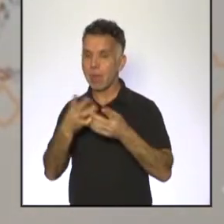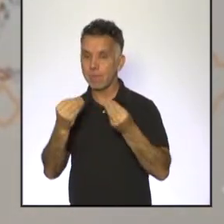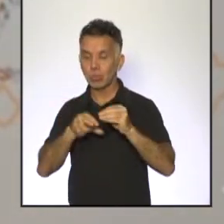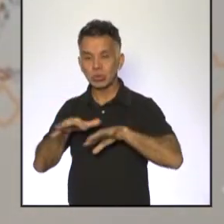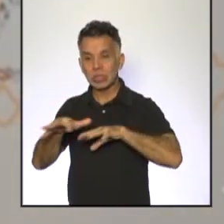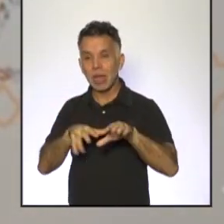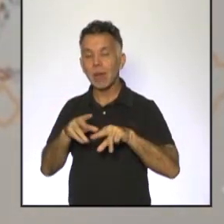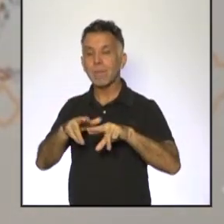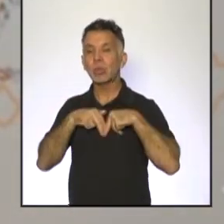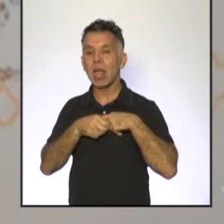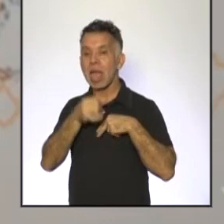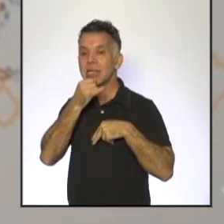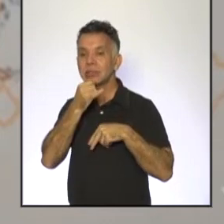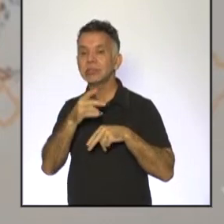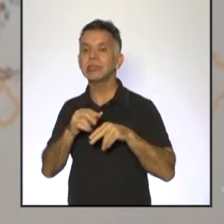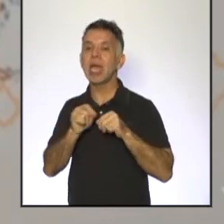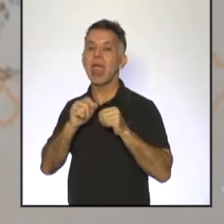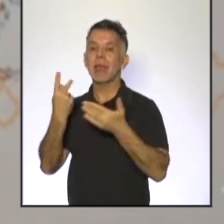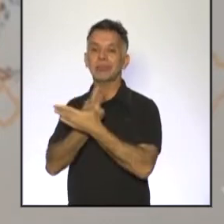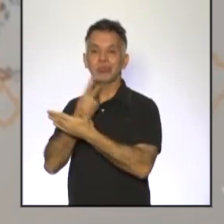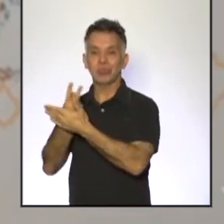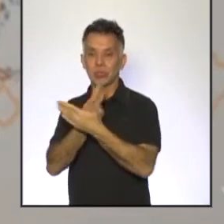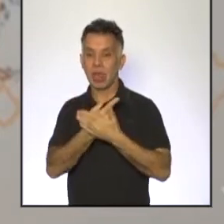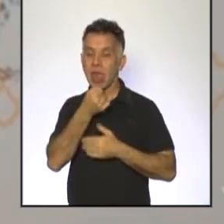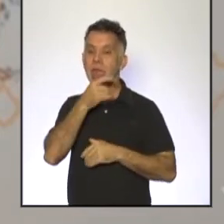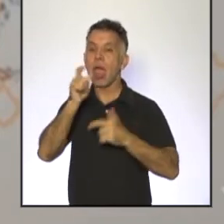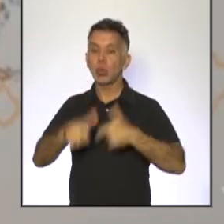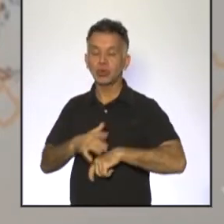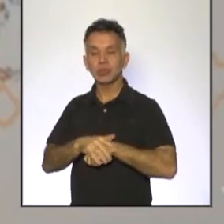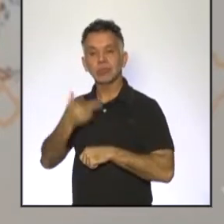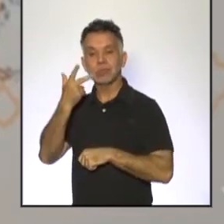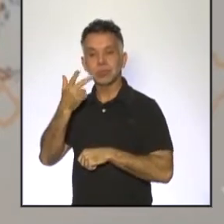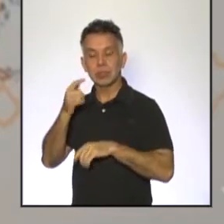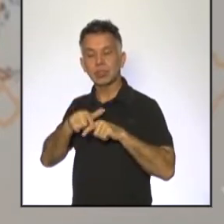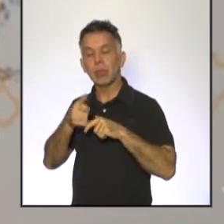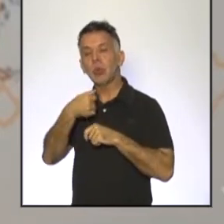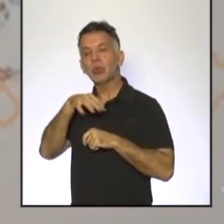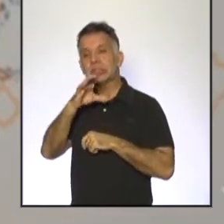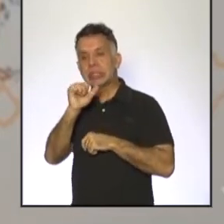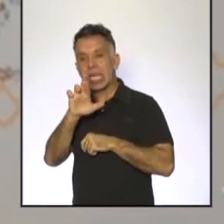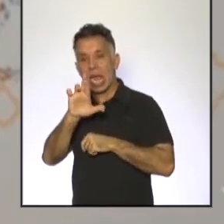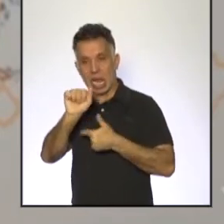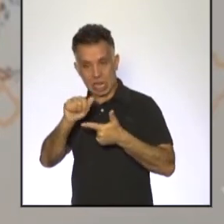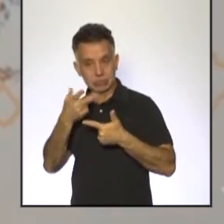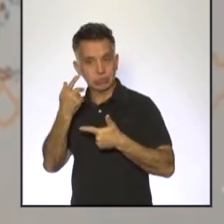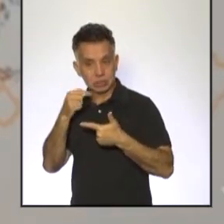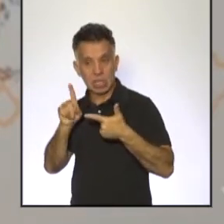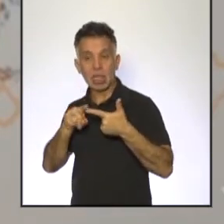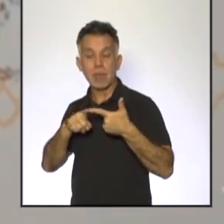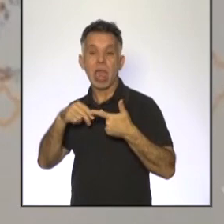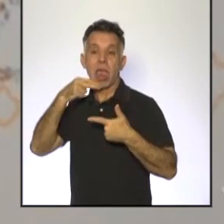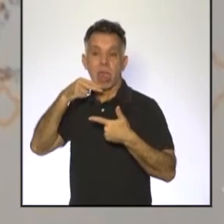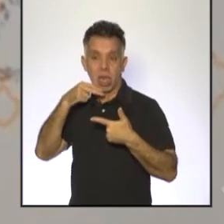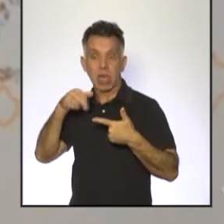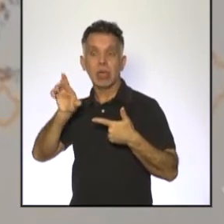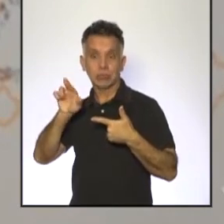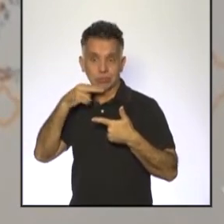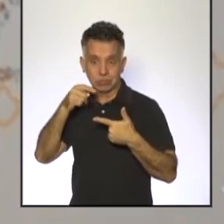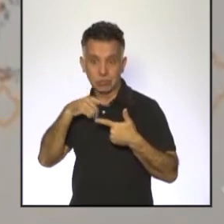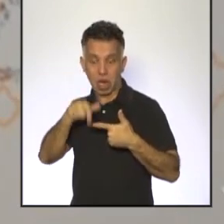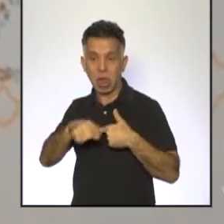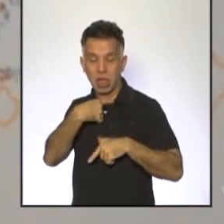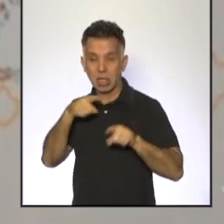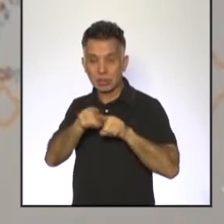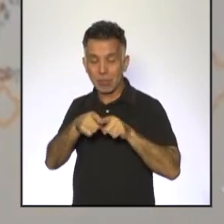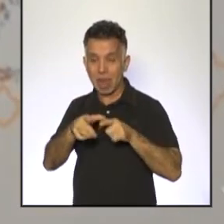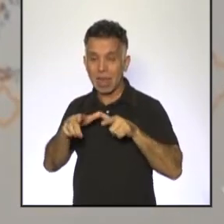falhas. Ceará e Rio Grande do Norte são muito recorrentes com terremotos por causa disso. Tem